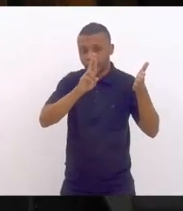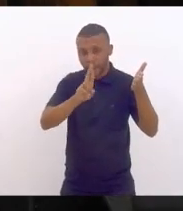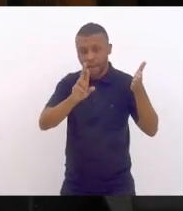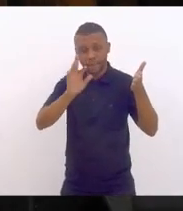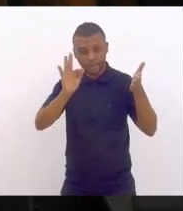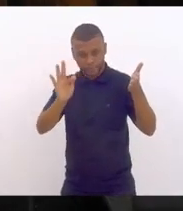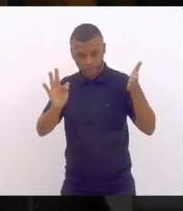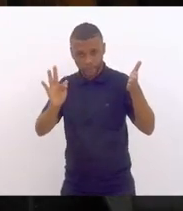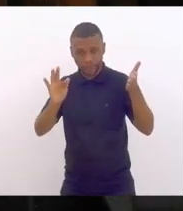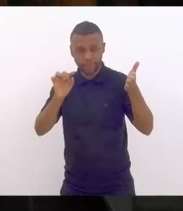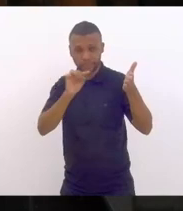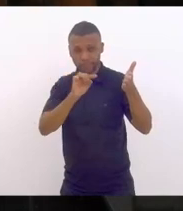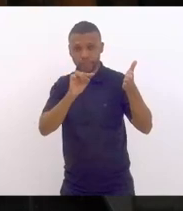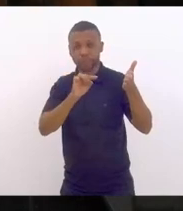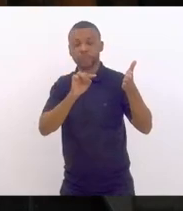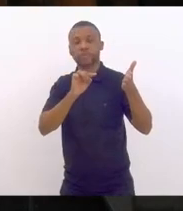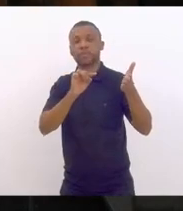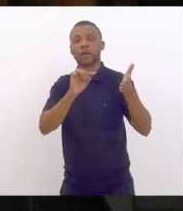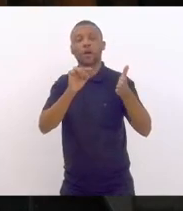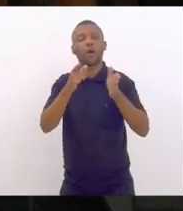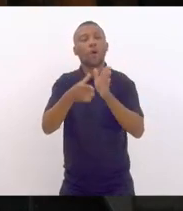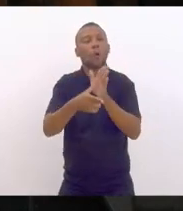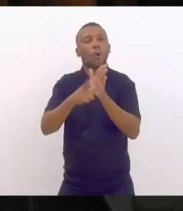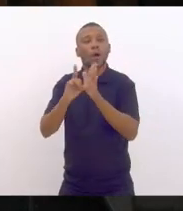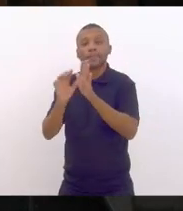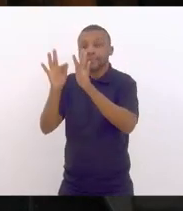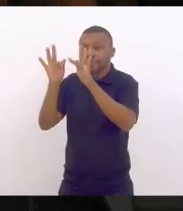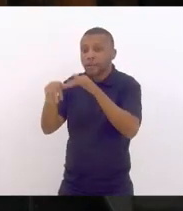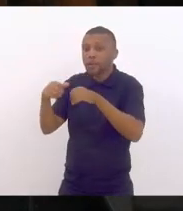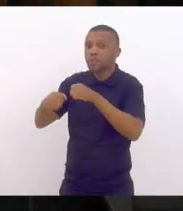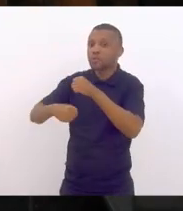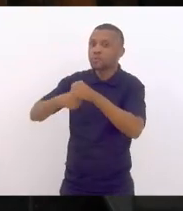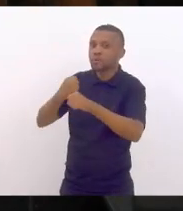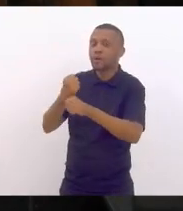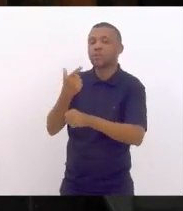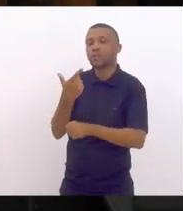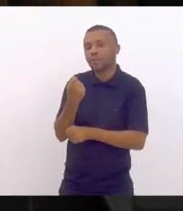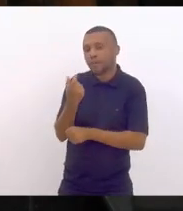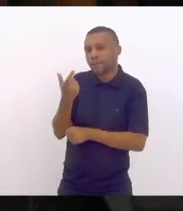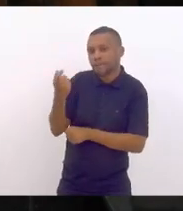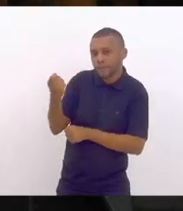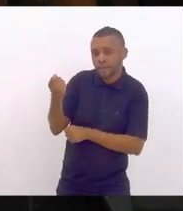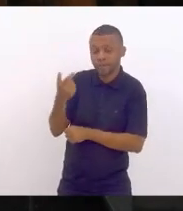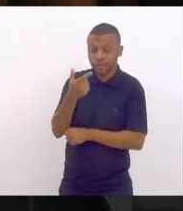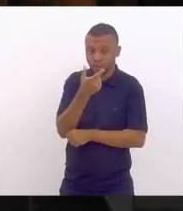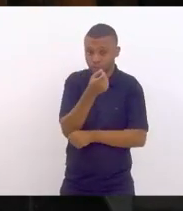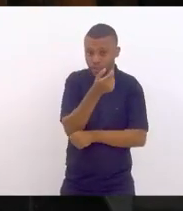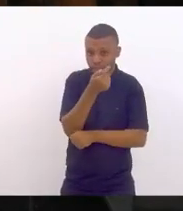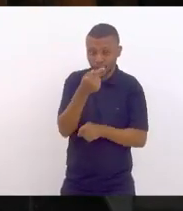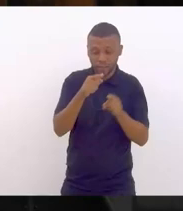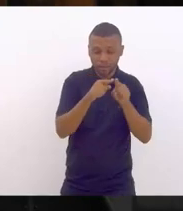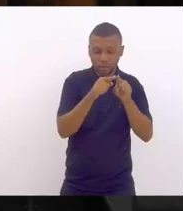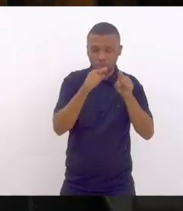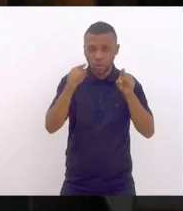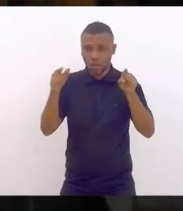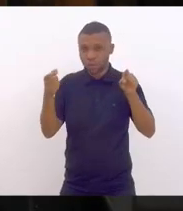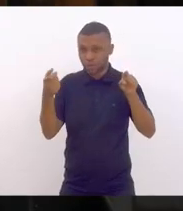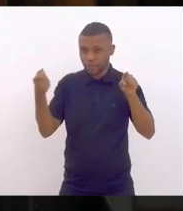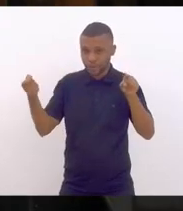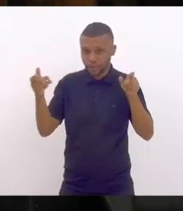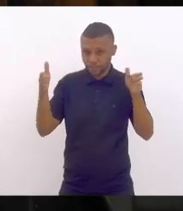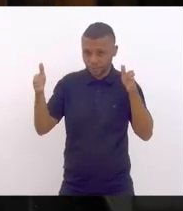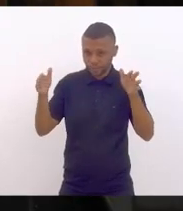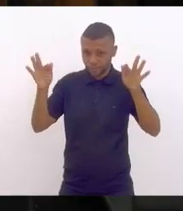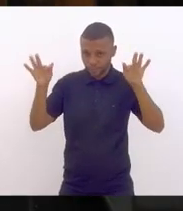que se findou no ano de 2020 17 a 20 e esse que começou